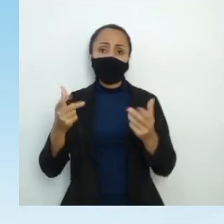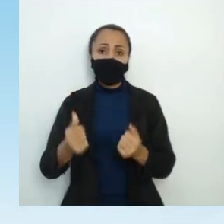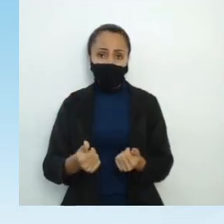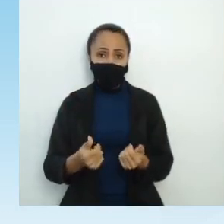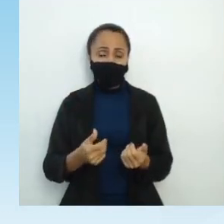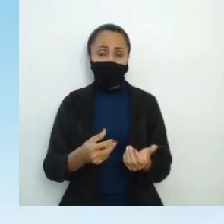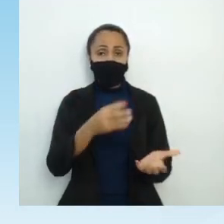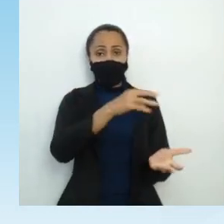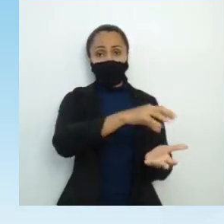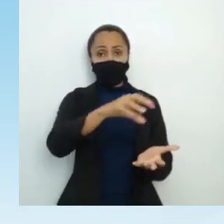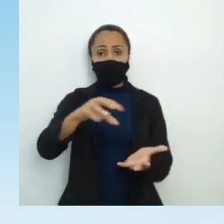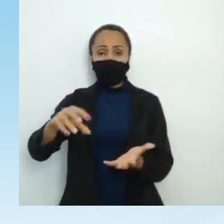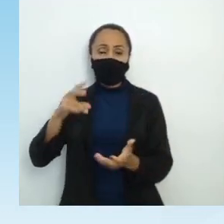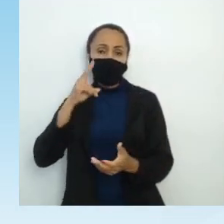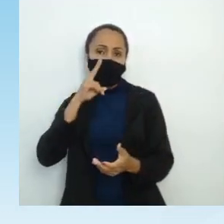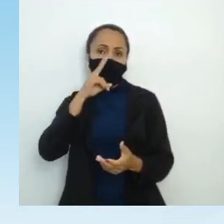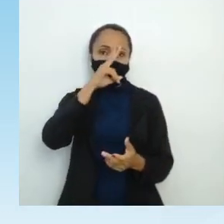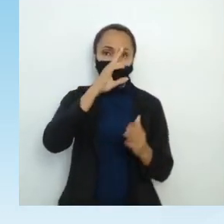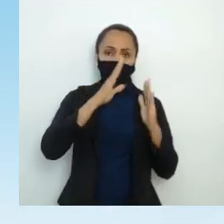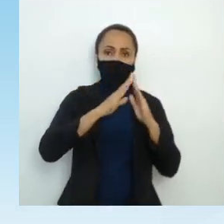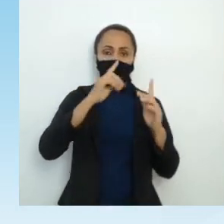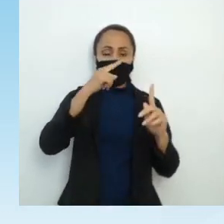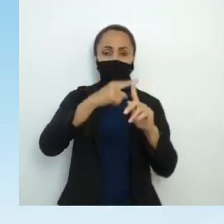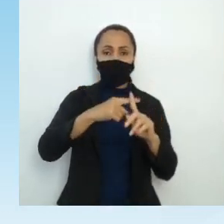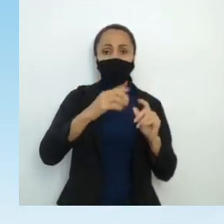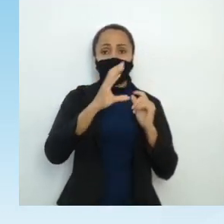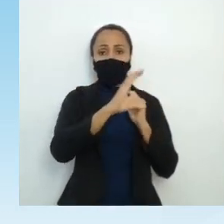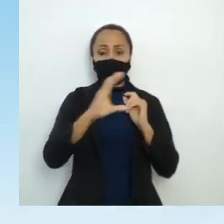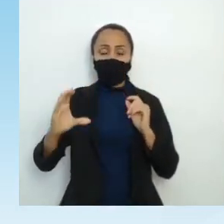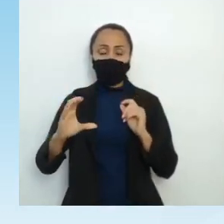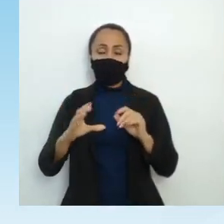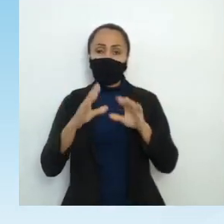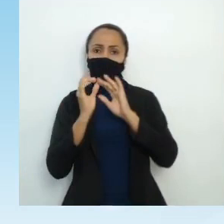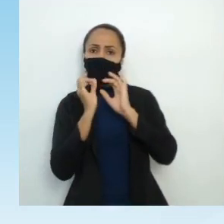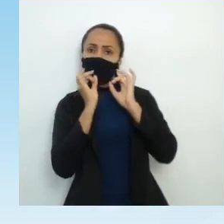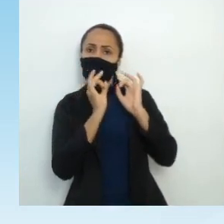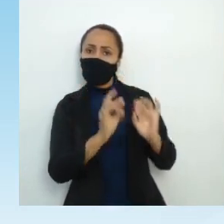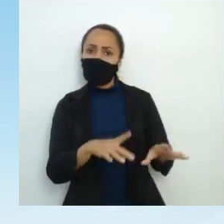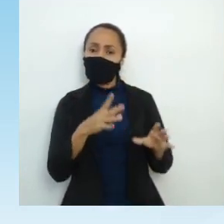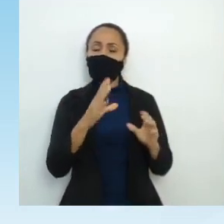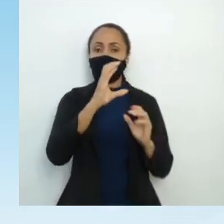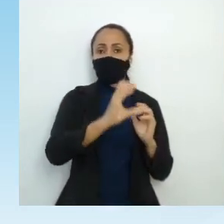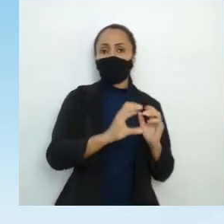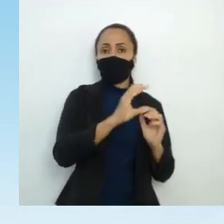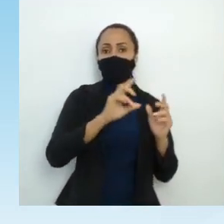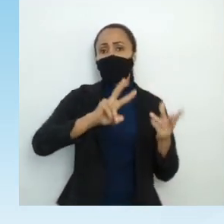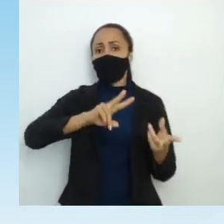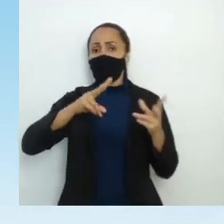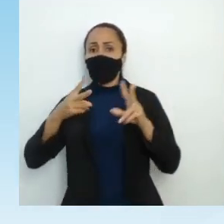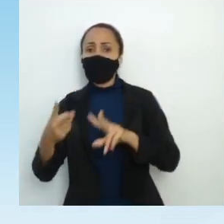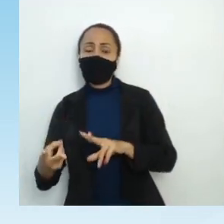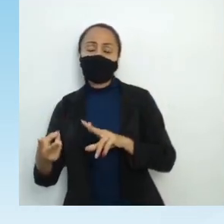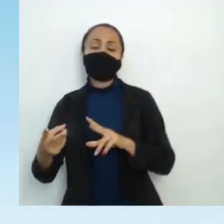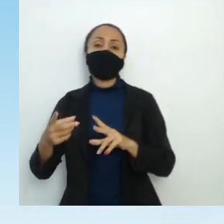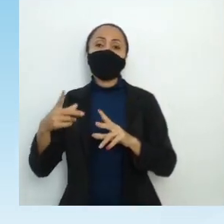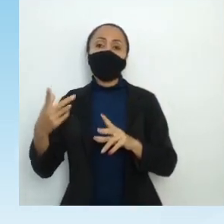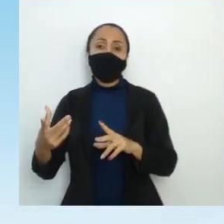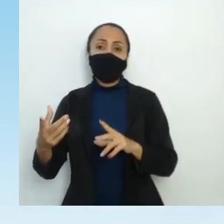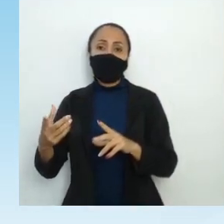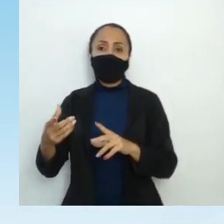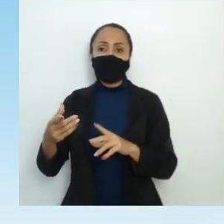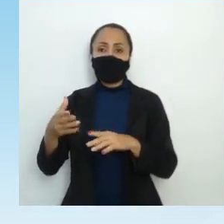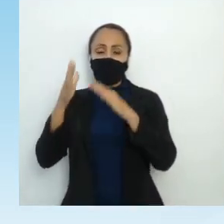Católica, aquela força da Igreja Católica tinha na Inglaterra, deixasse de ser da Igreja Católica e passasse para a mão do Estado. Então, além da